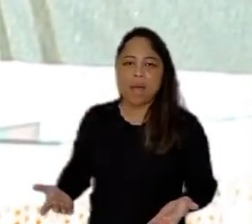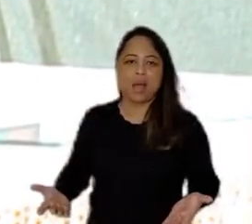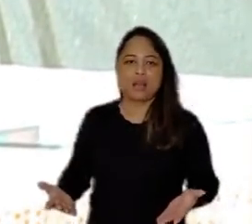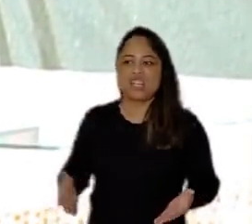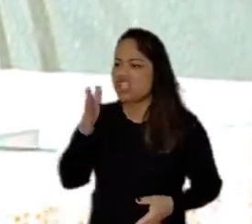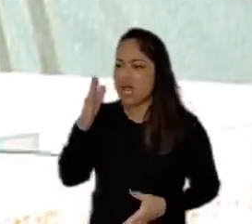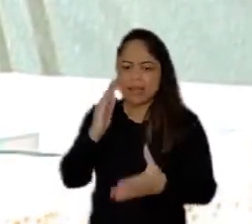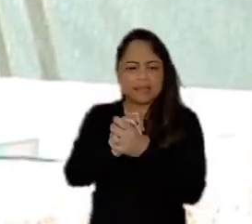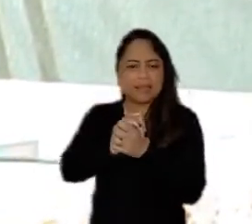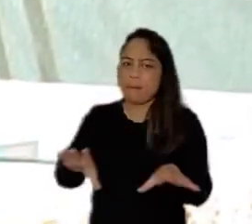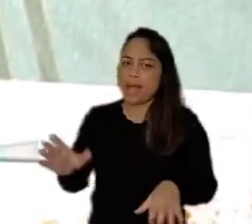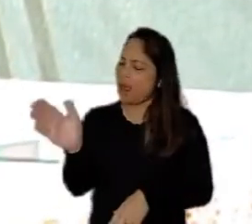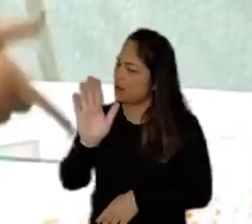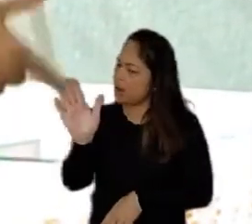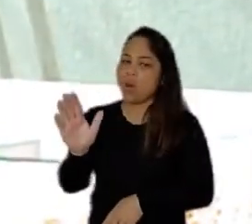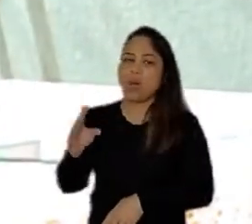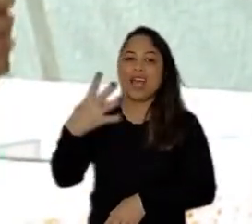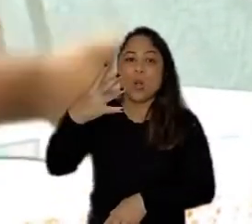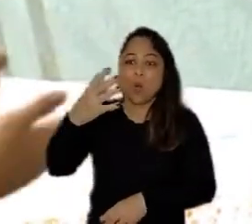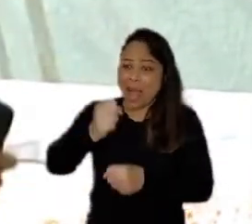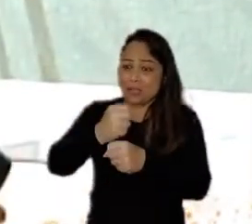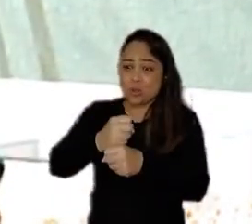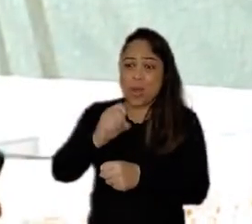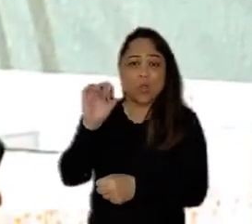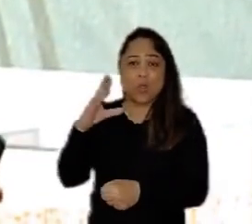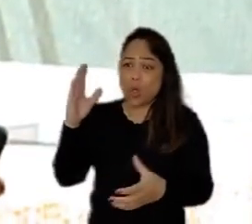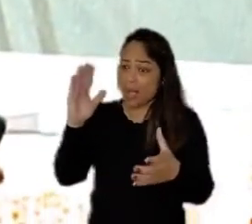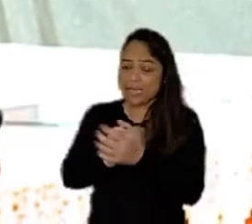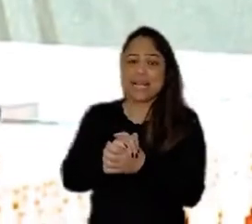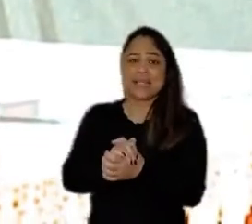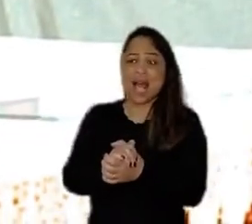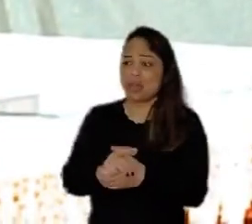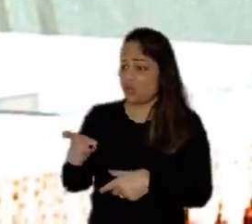em separar. 4 anos você não sabe de nada.